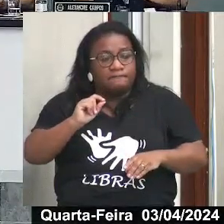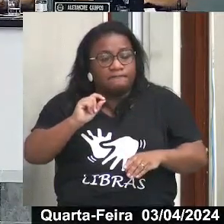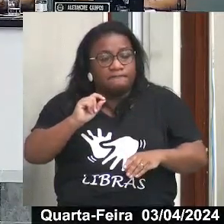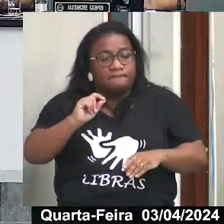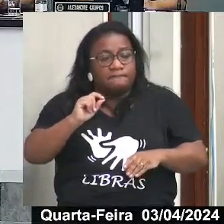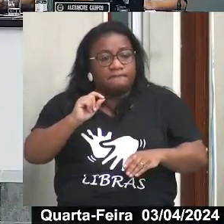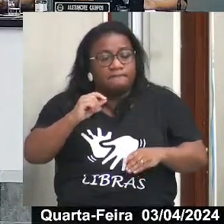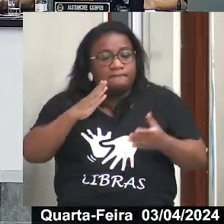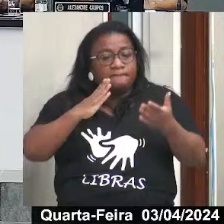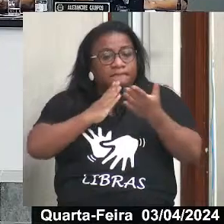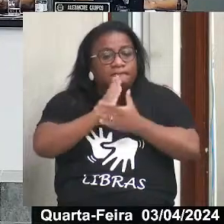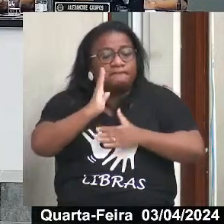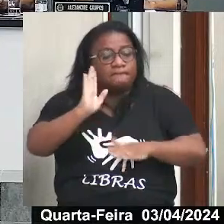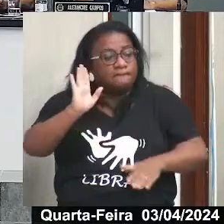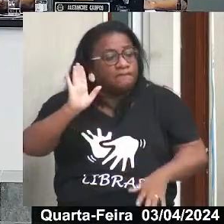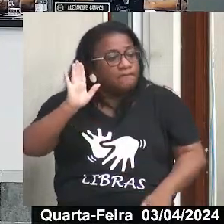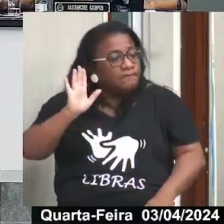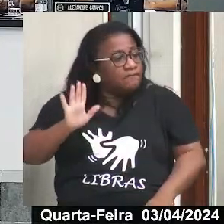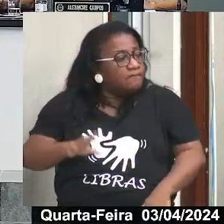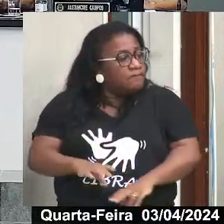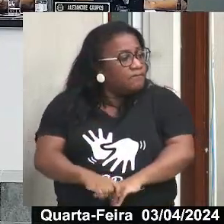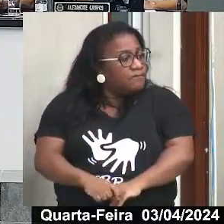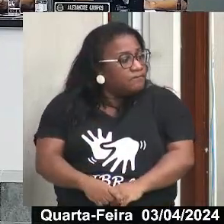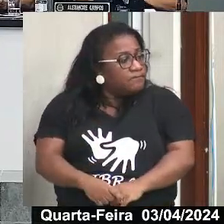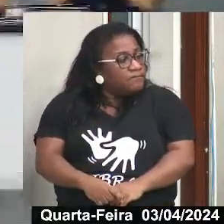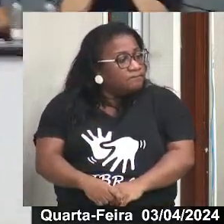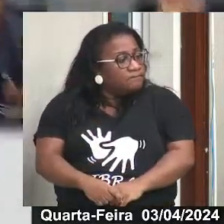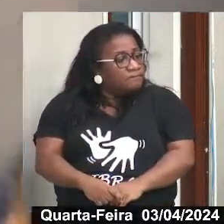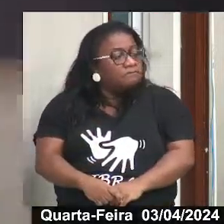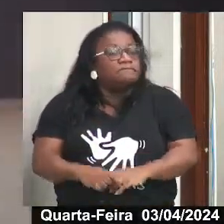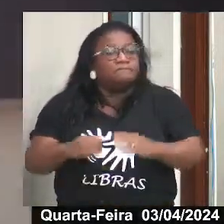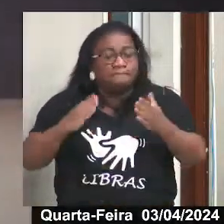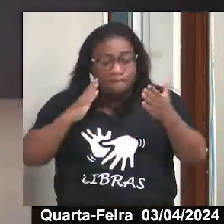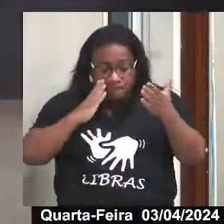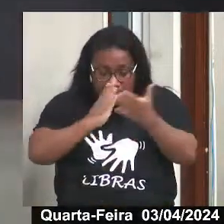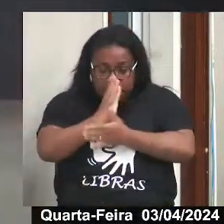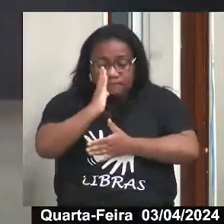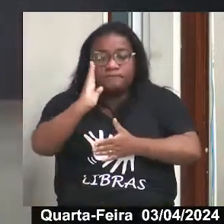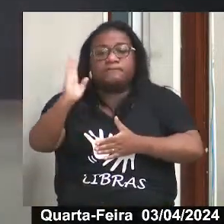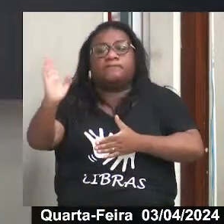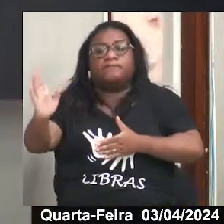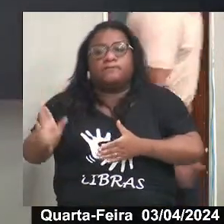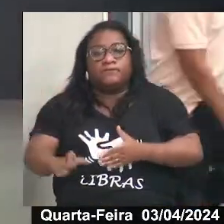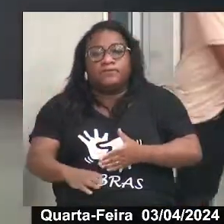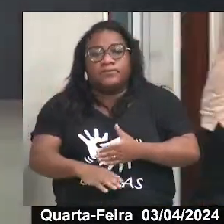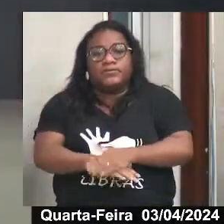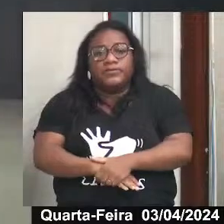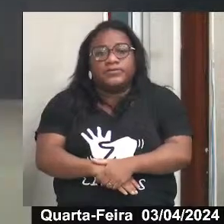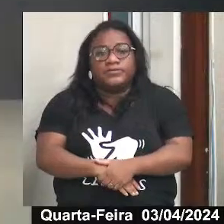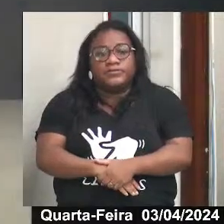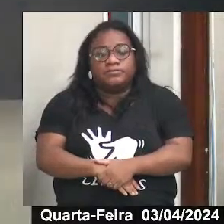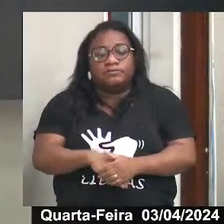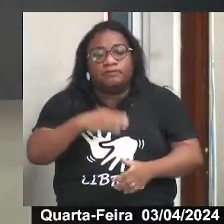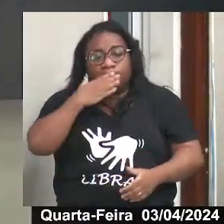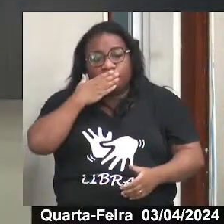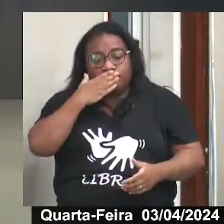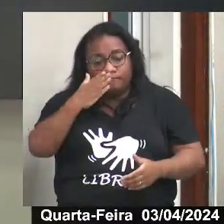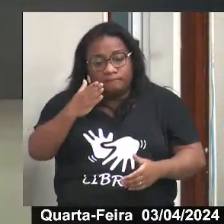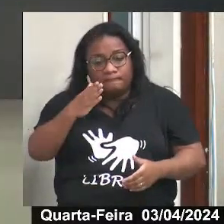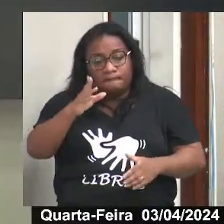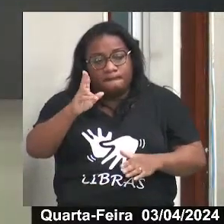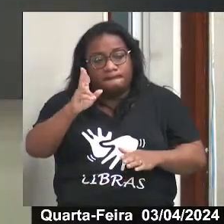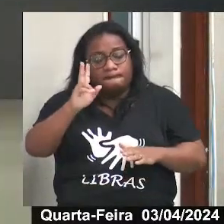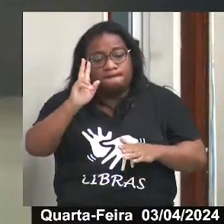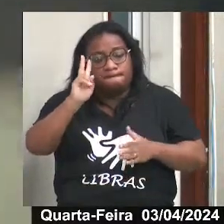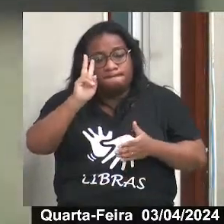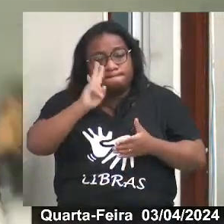favor, permaneça como está. Quem for contra, que se manifeste. A moção está aprovada. Solicito